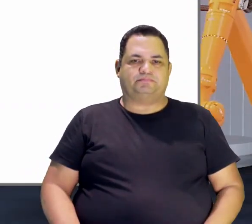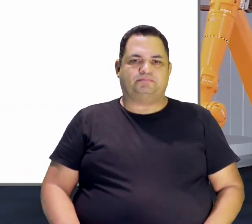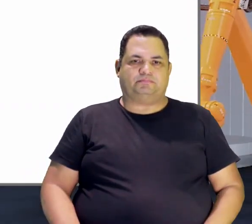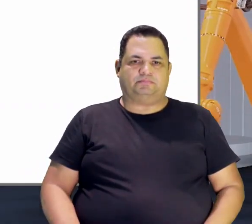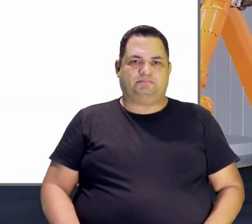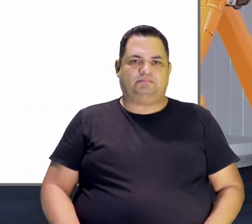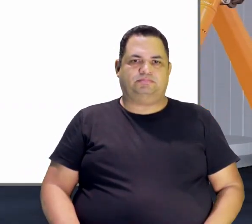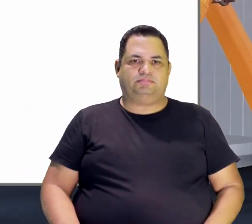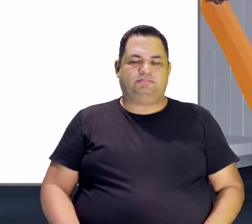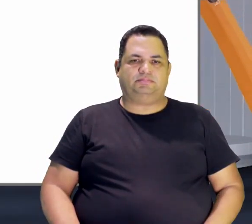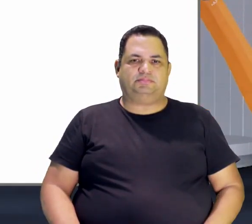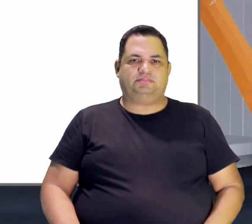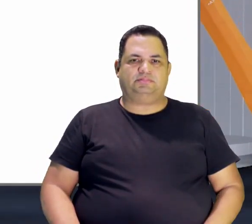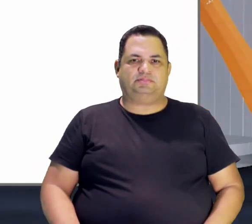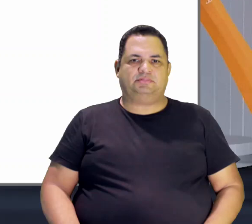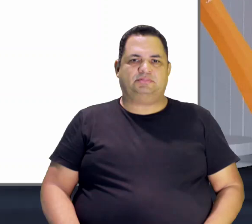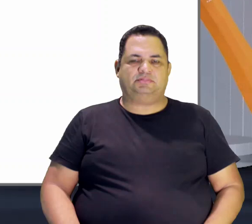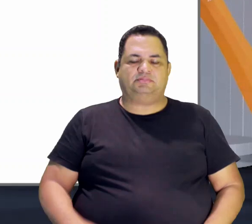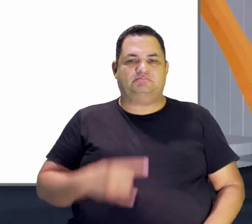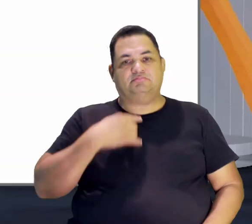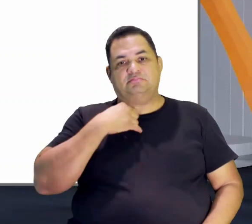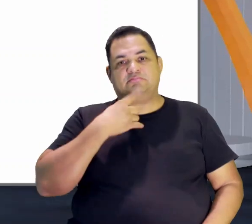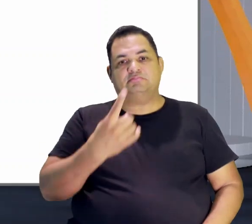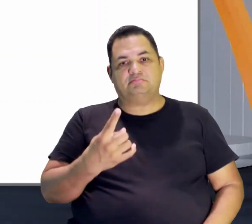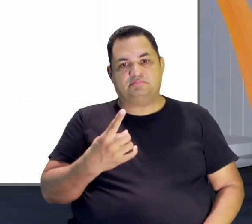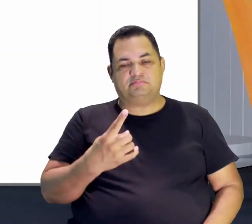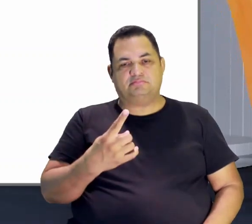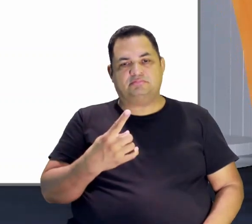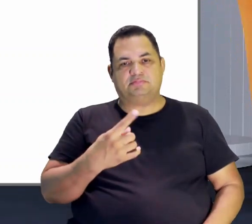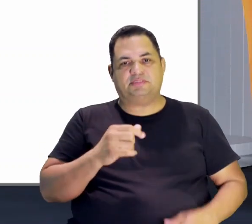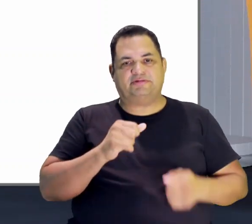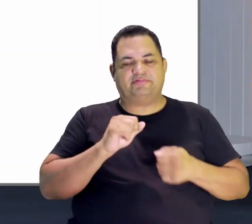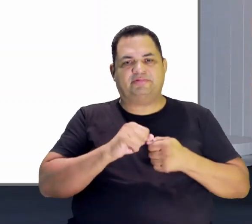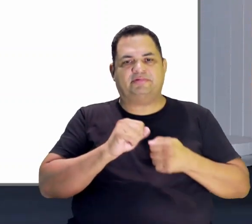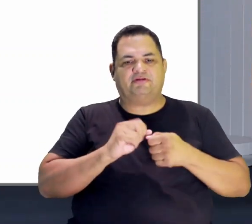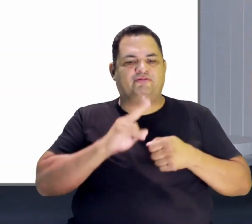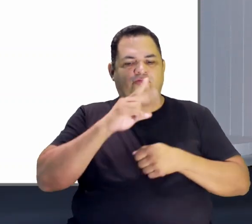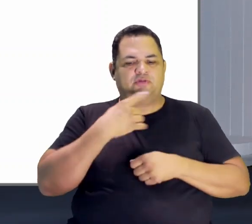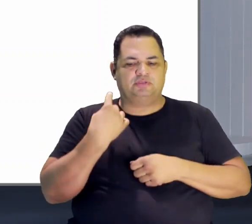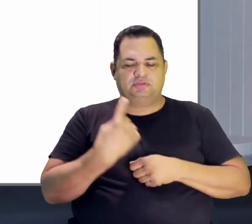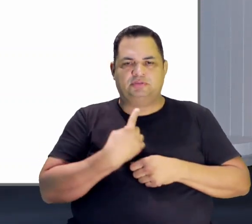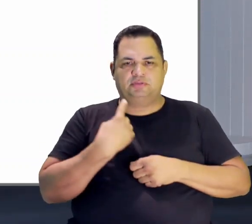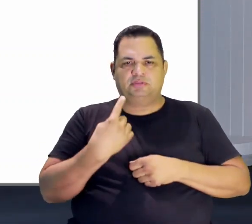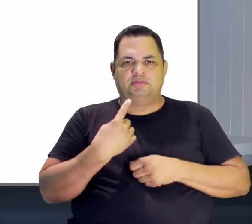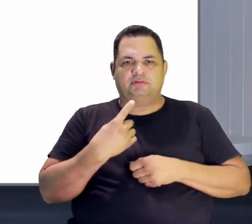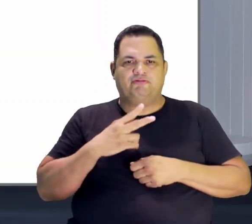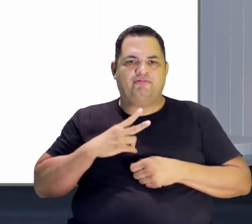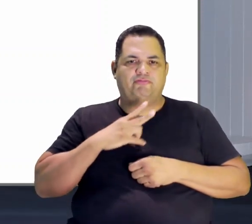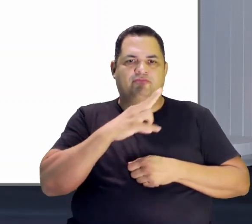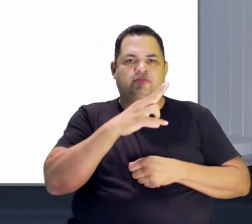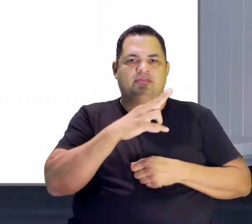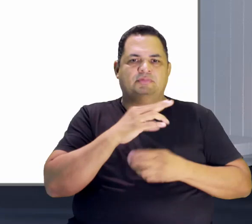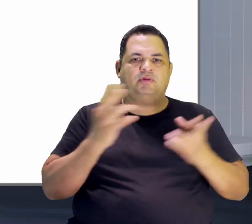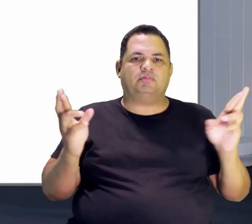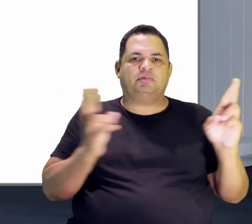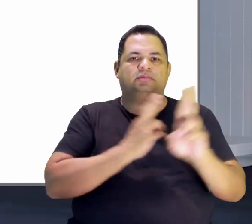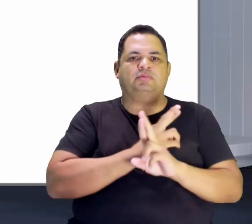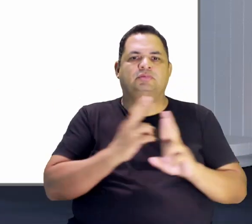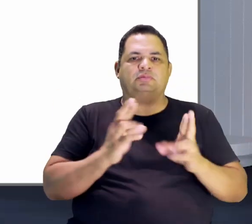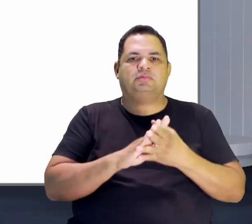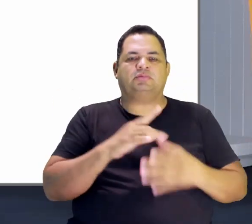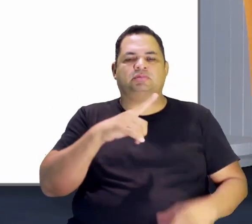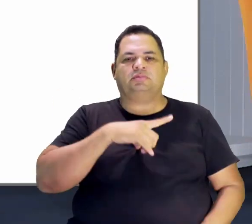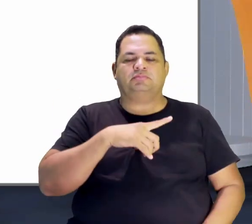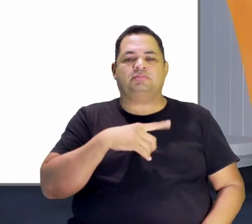movimentar. Então, é impossível fazer força sozinho. Força é uma interação. Tem que ter